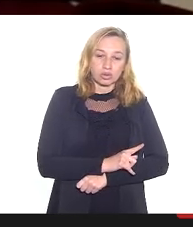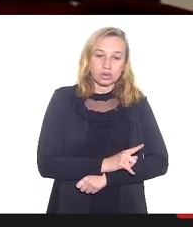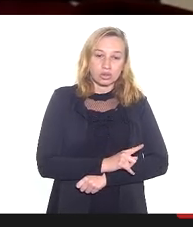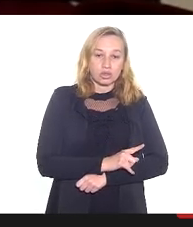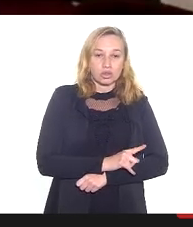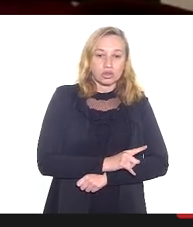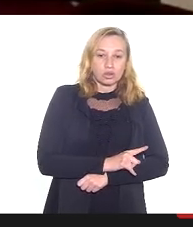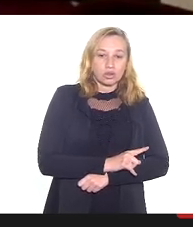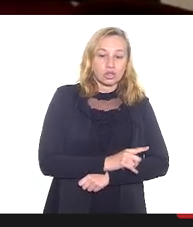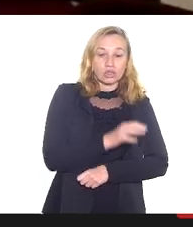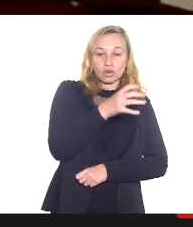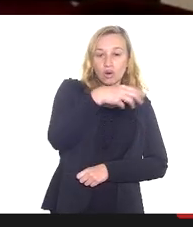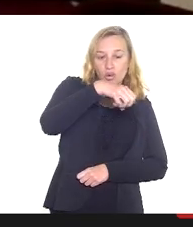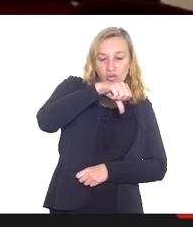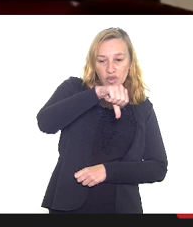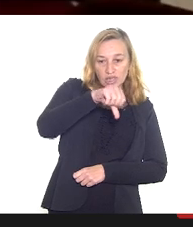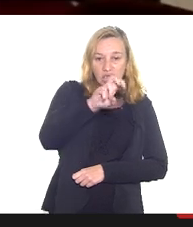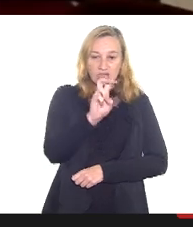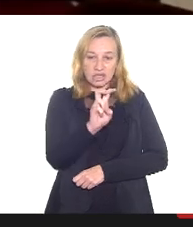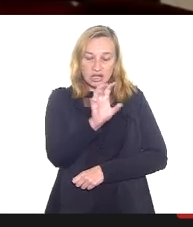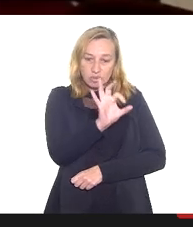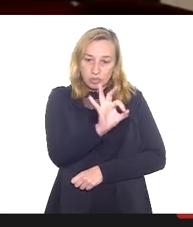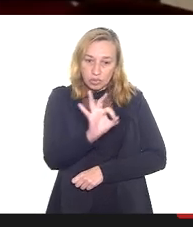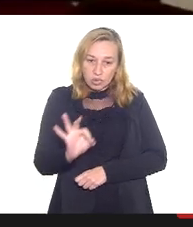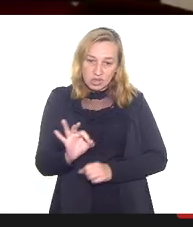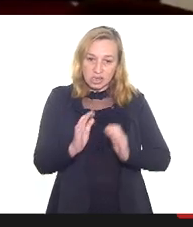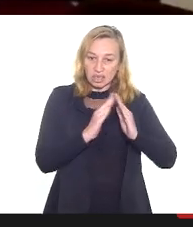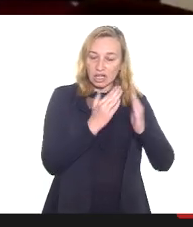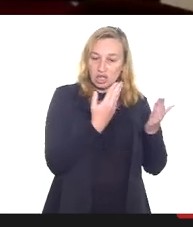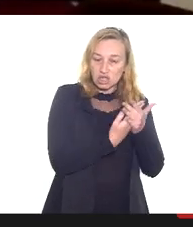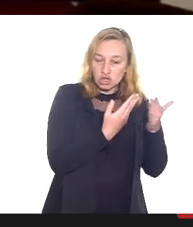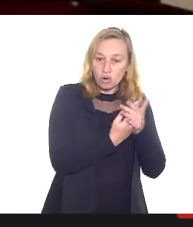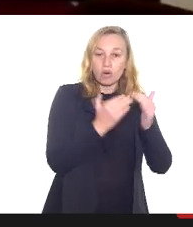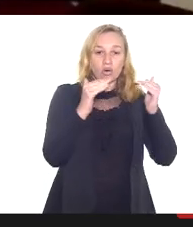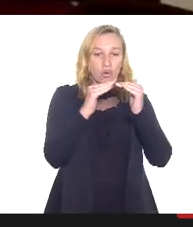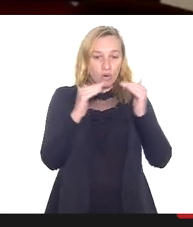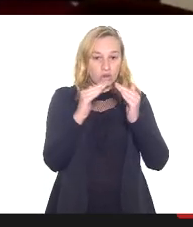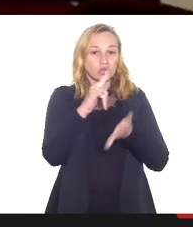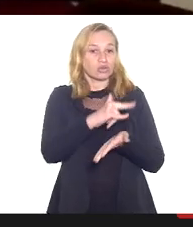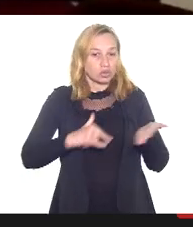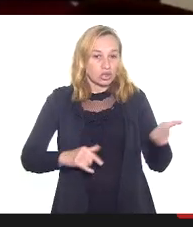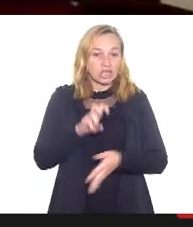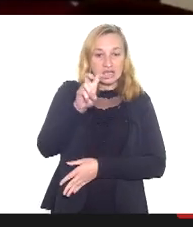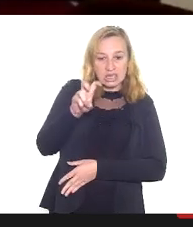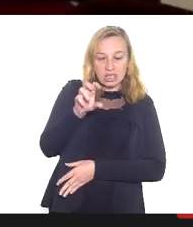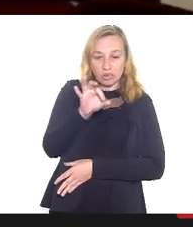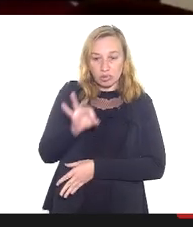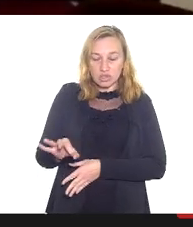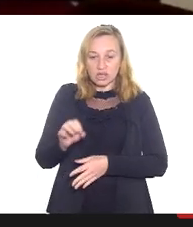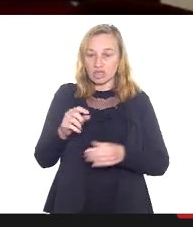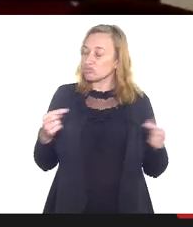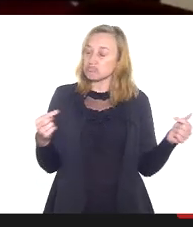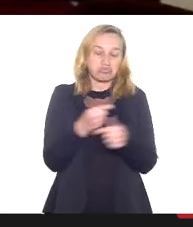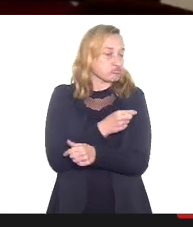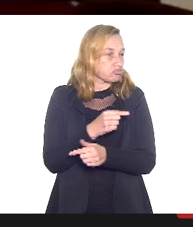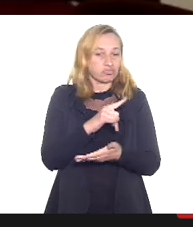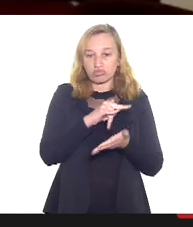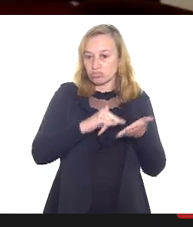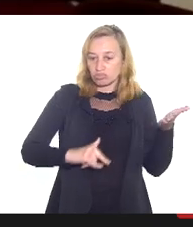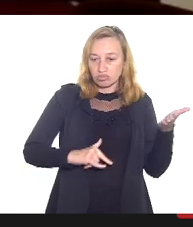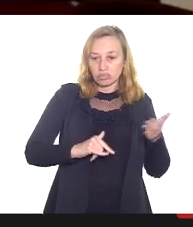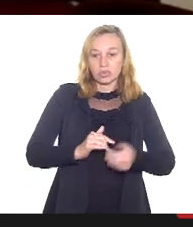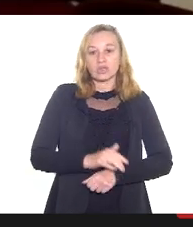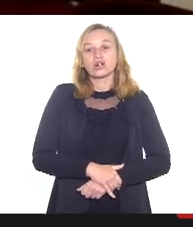estatística de 95% da rede concordando com este documento e 5% discordando desse